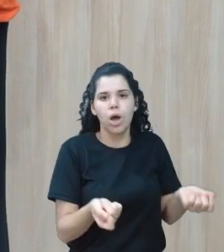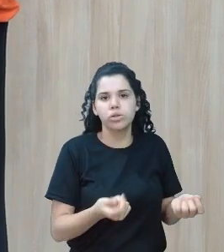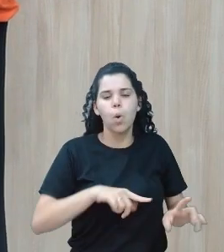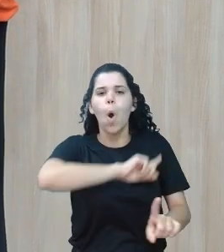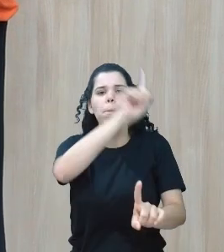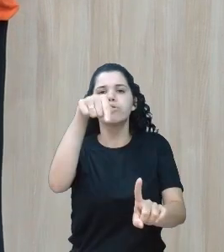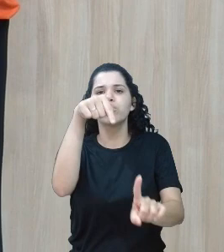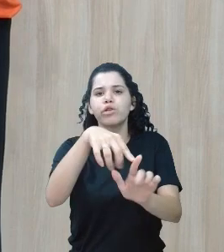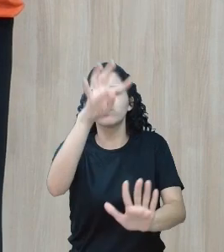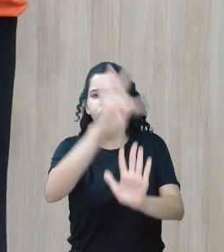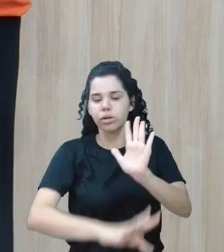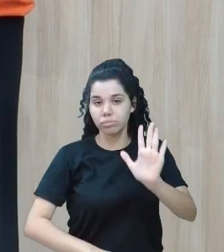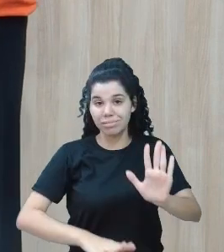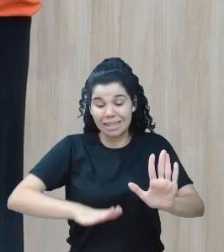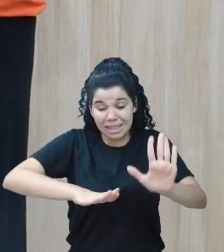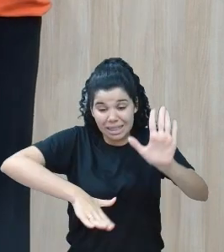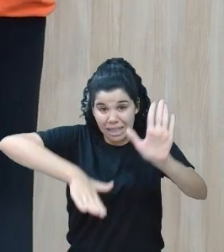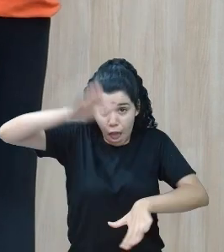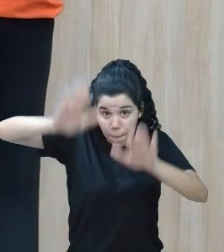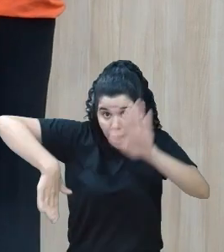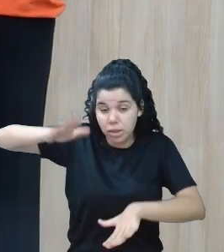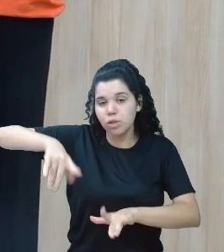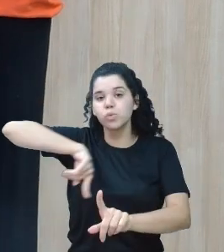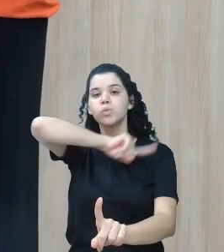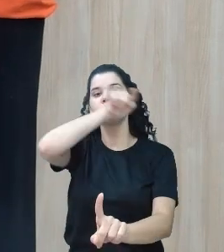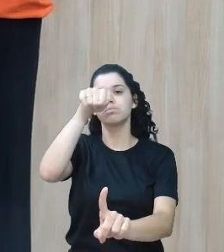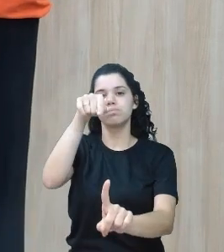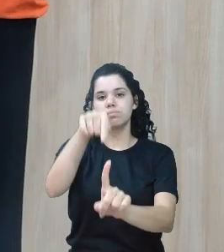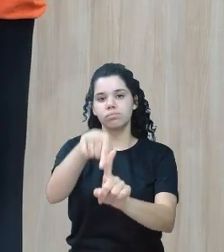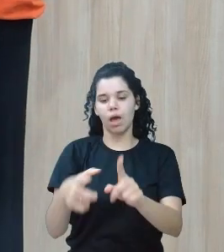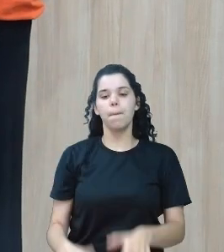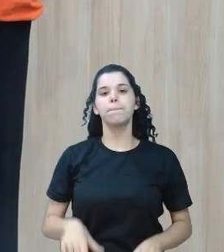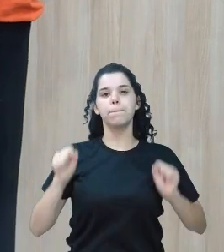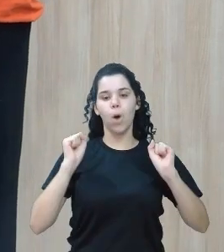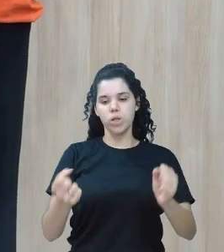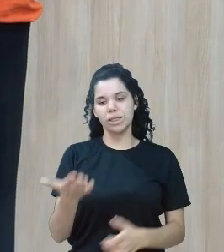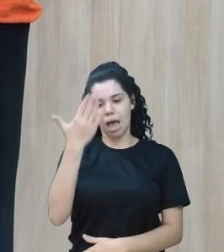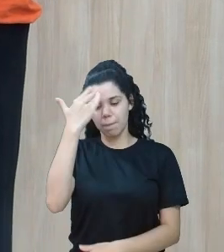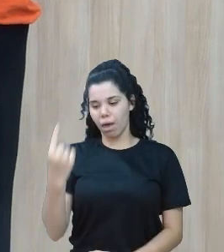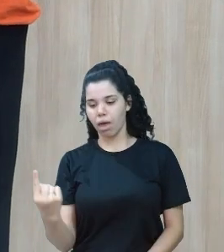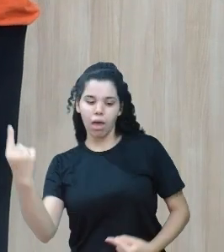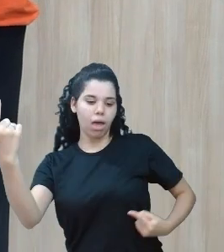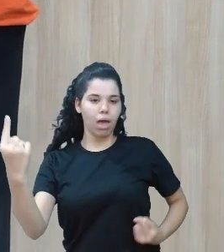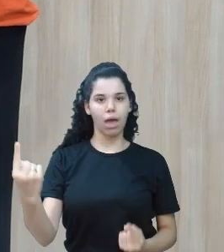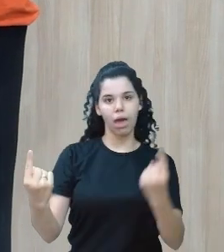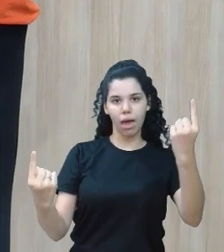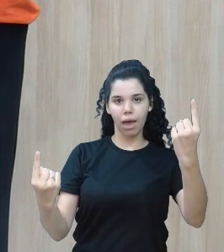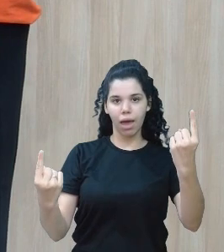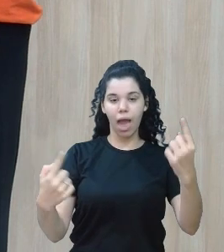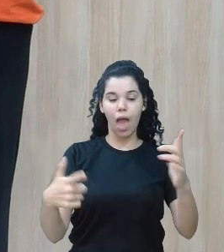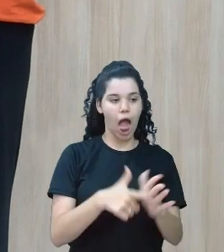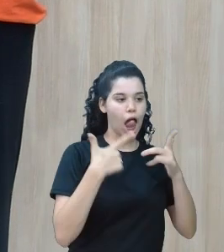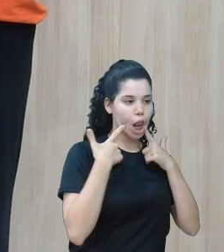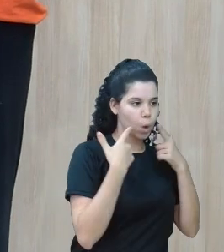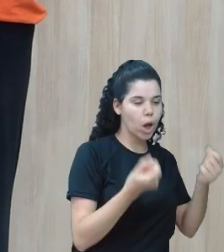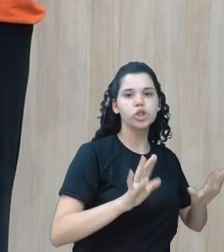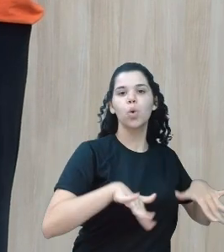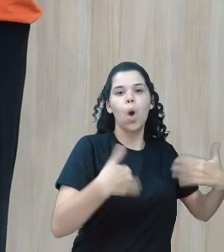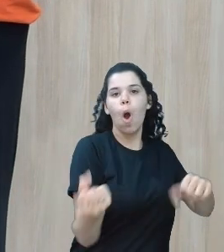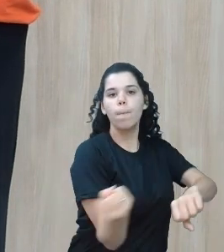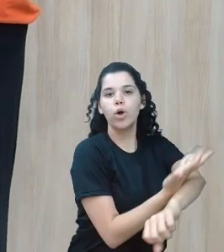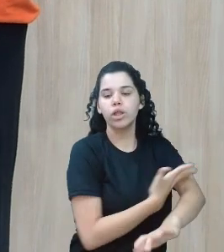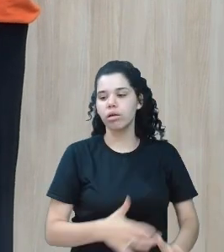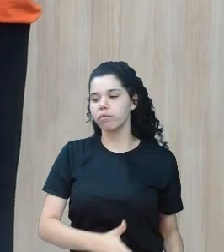do texto? Dependendo do objetivo do texto, eu vou poder dizer qual é a função que predomina, qual é a função que vai